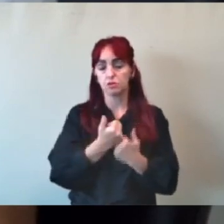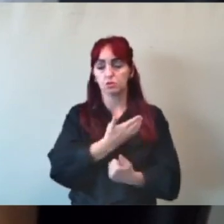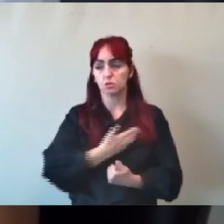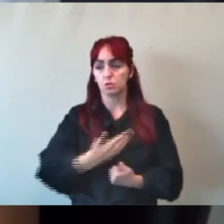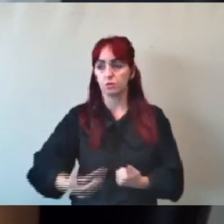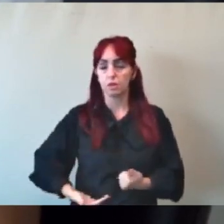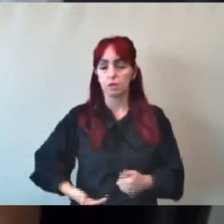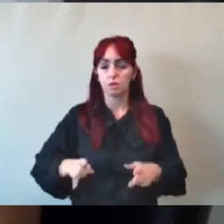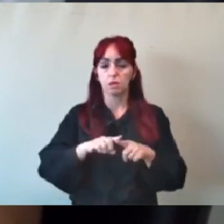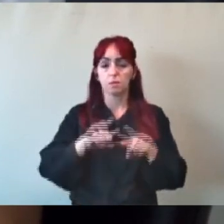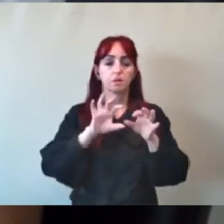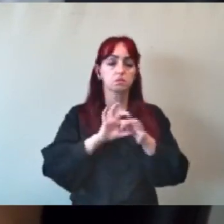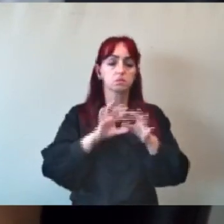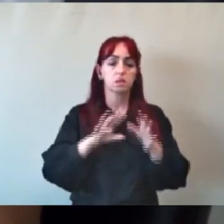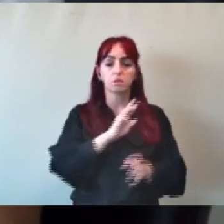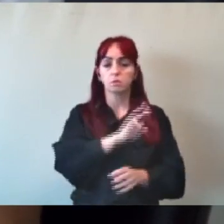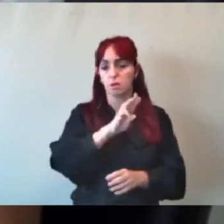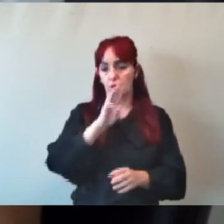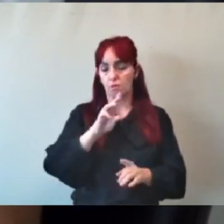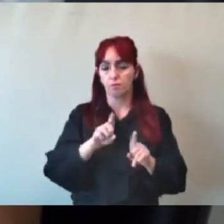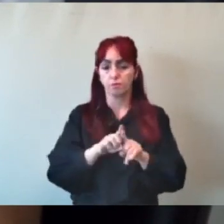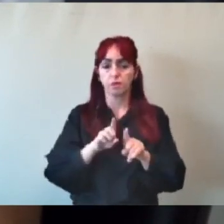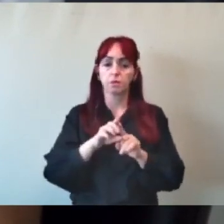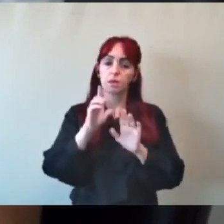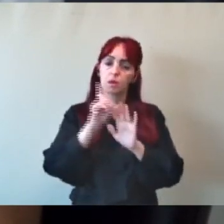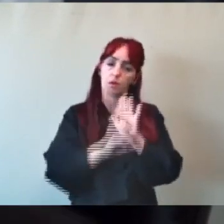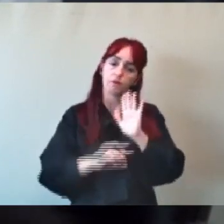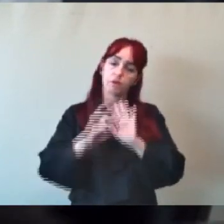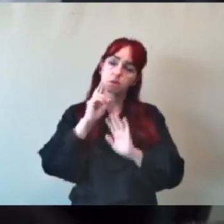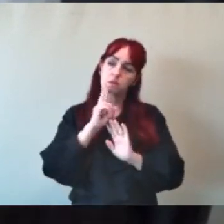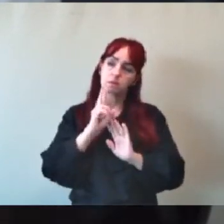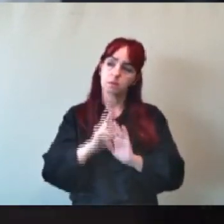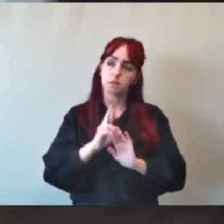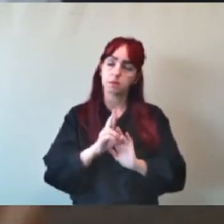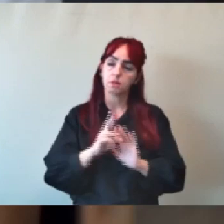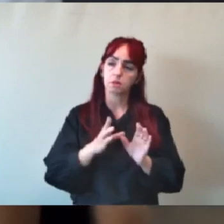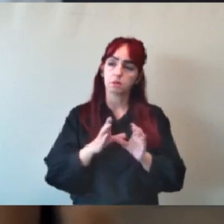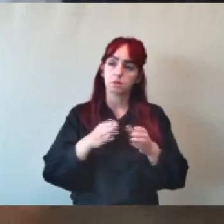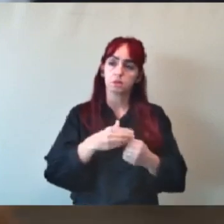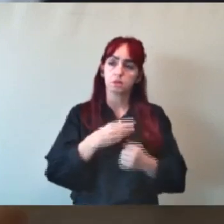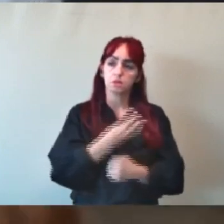Câmara. Ofício em resposta a requerimento de comissão 3.210,